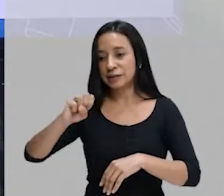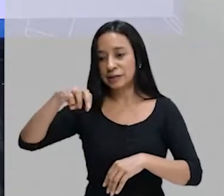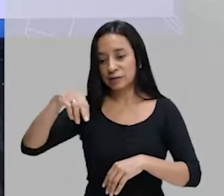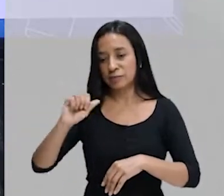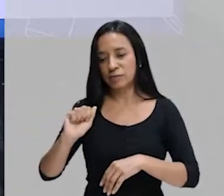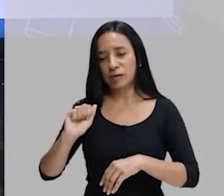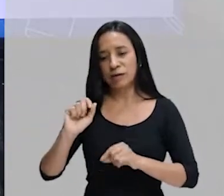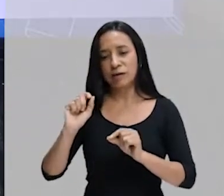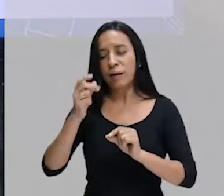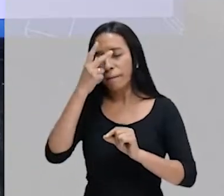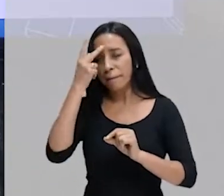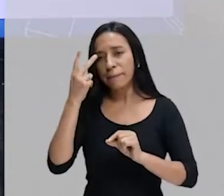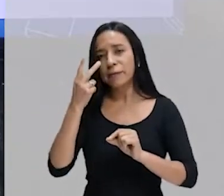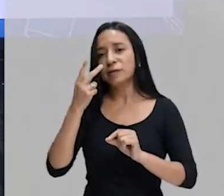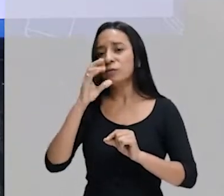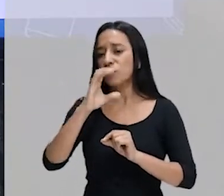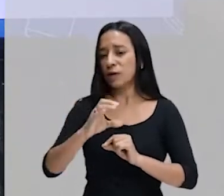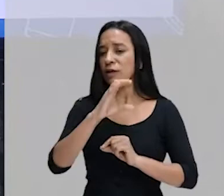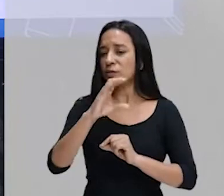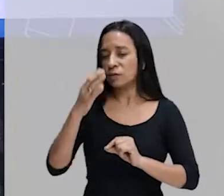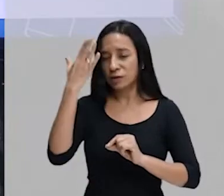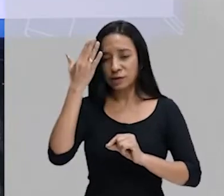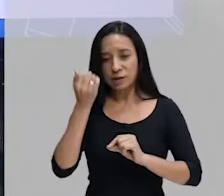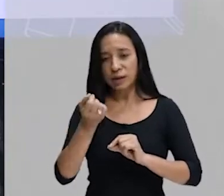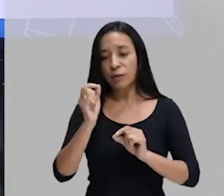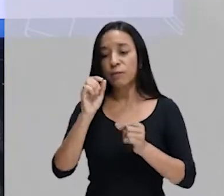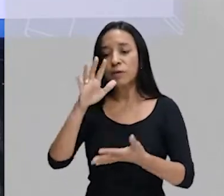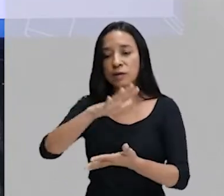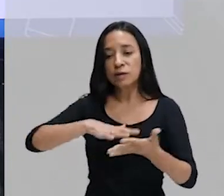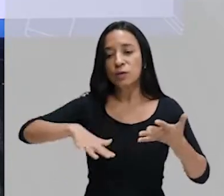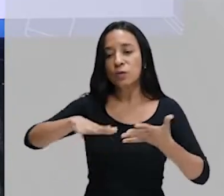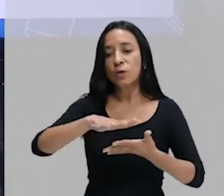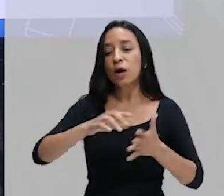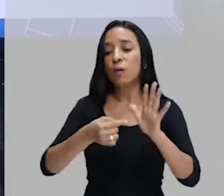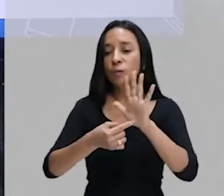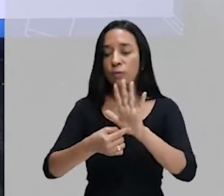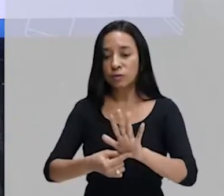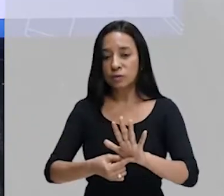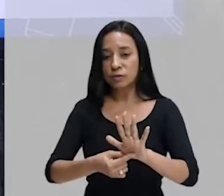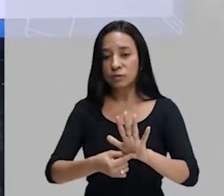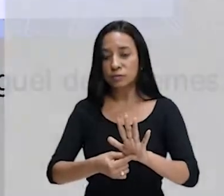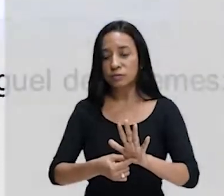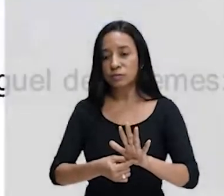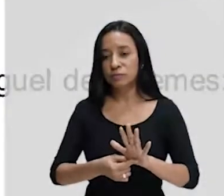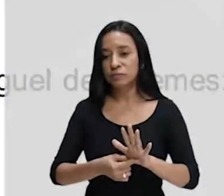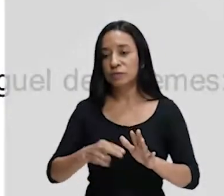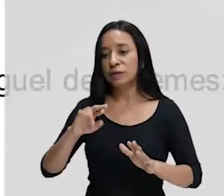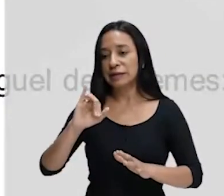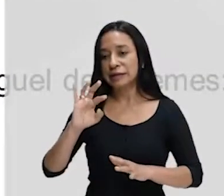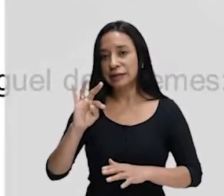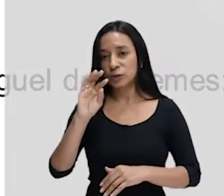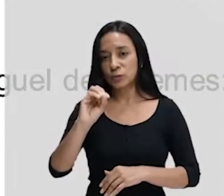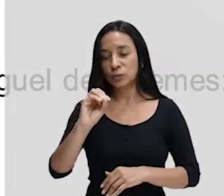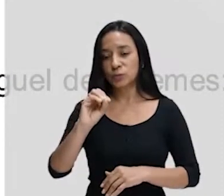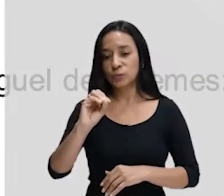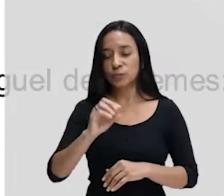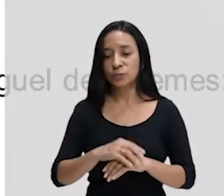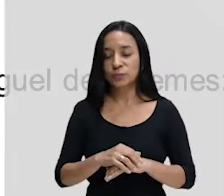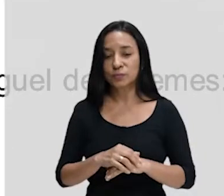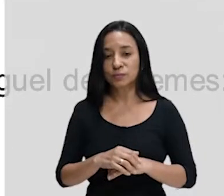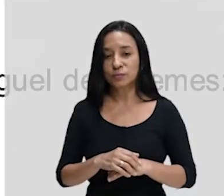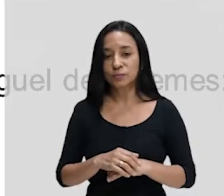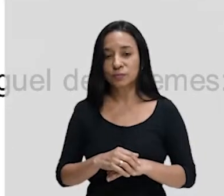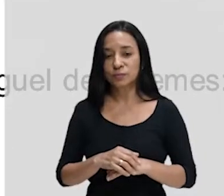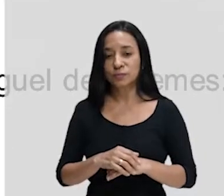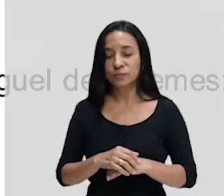sabe exatamente que tipo de ritual que eu estou falando. De rito, na verdade não é um ritual, é um rito. Tá? Então, aqui